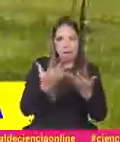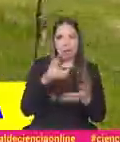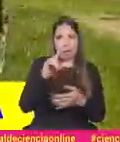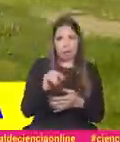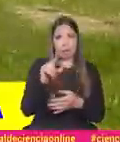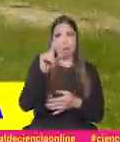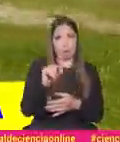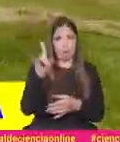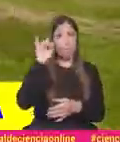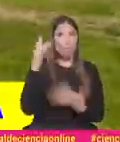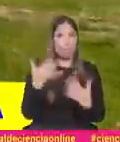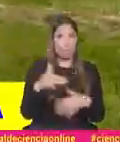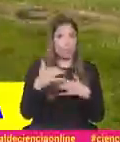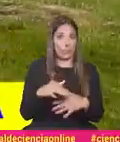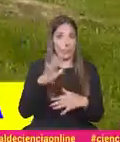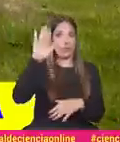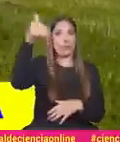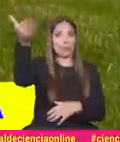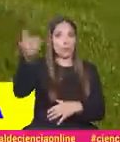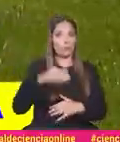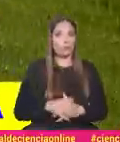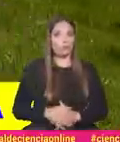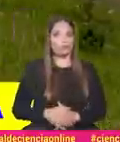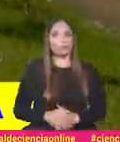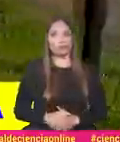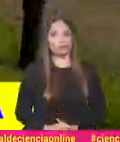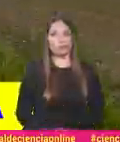muito, muito importante, a futura.